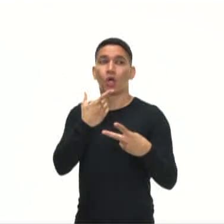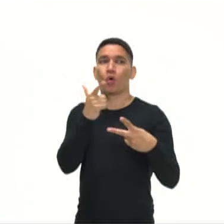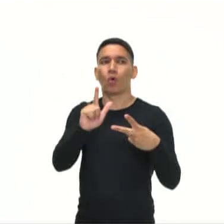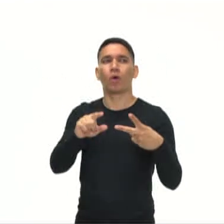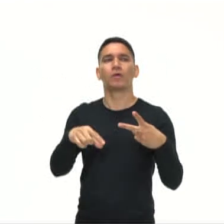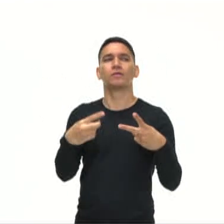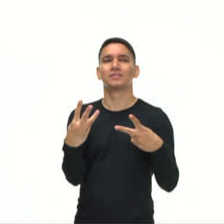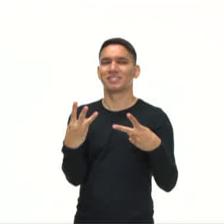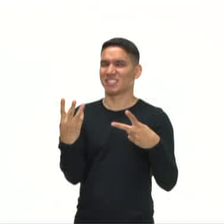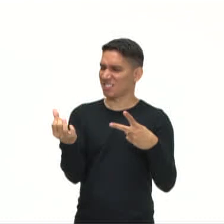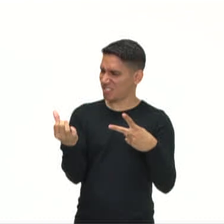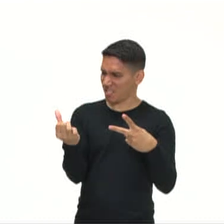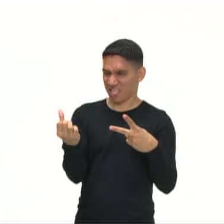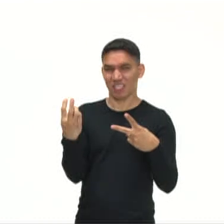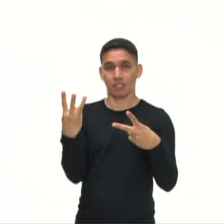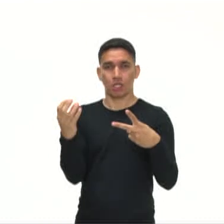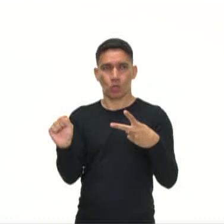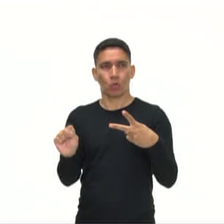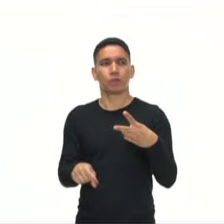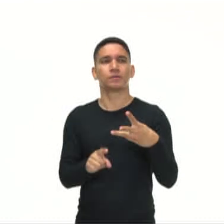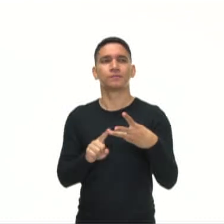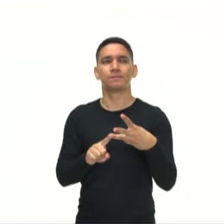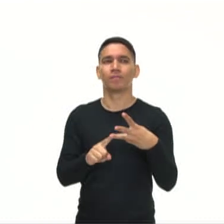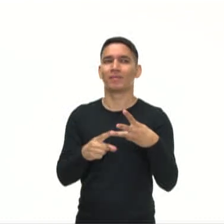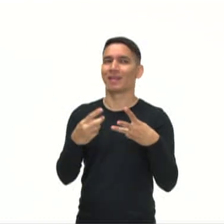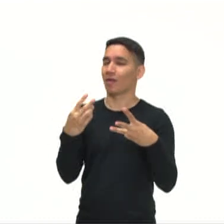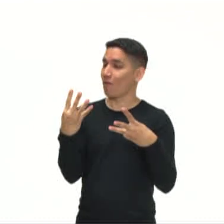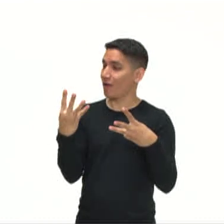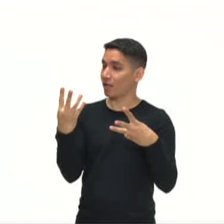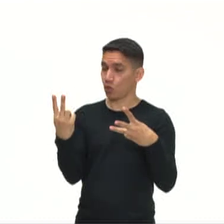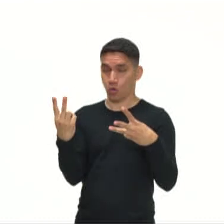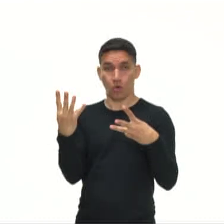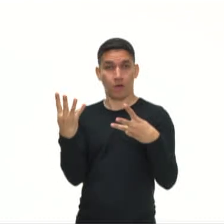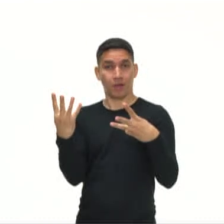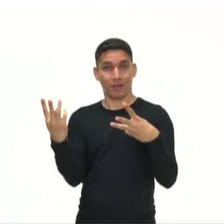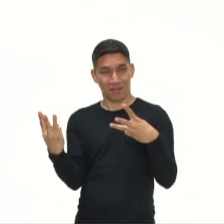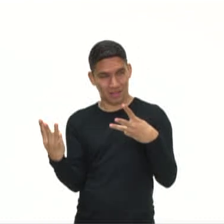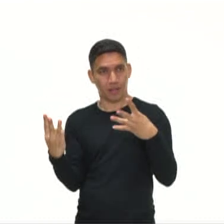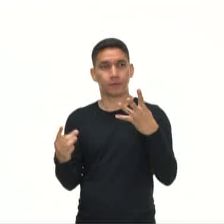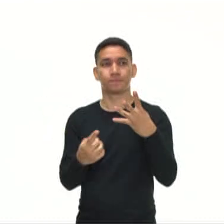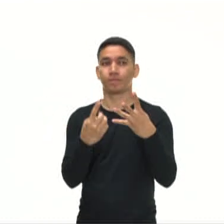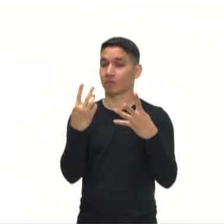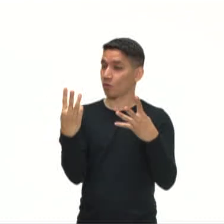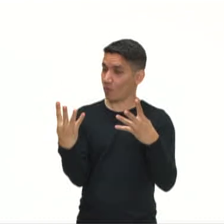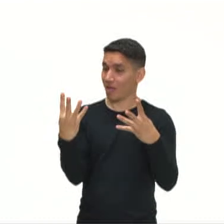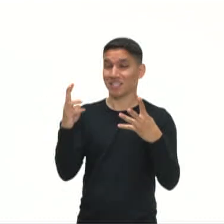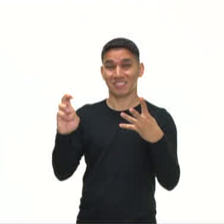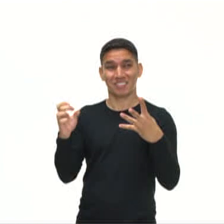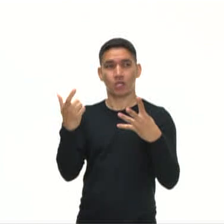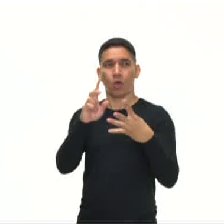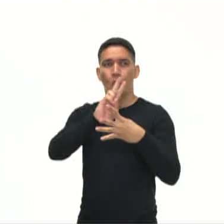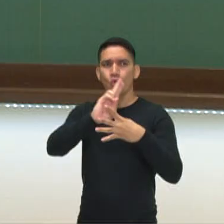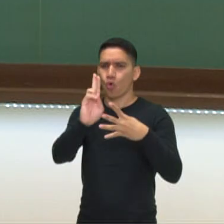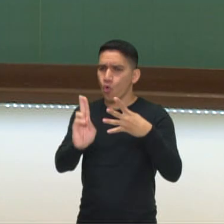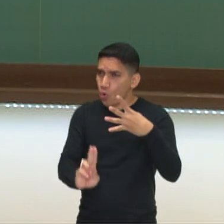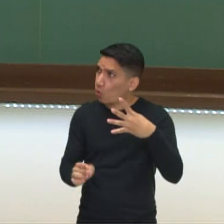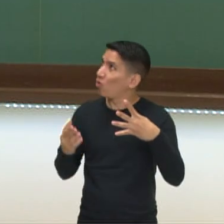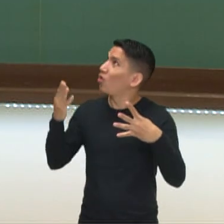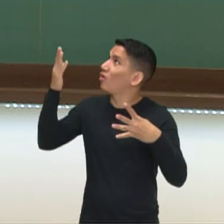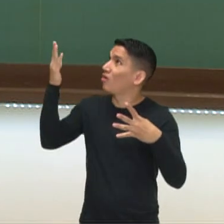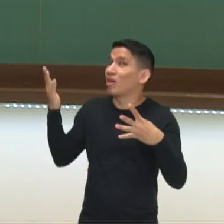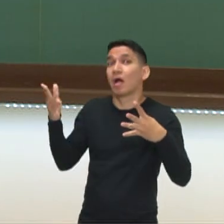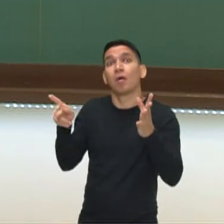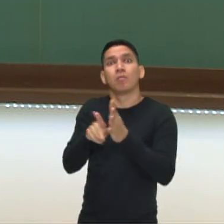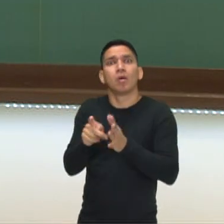36 e 38, Guerreiro, em 42 e 43, e Oaxaca, em 1945, ou seja, pouco